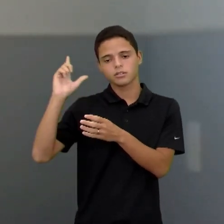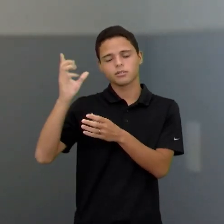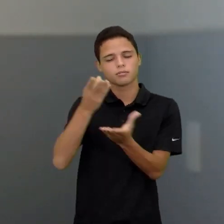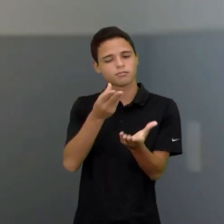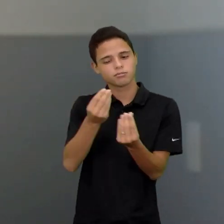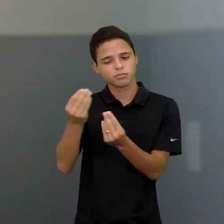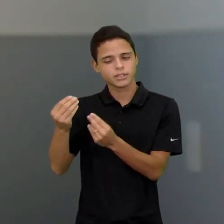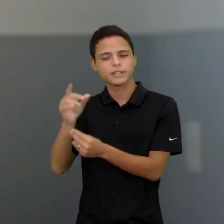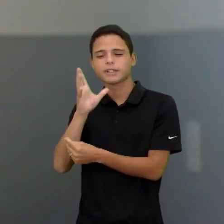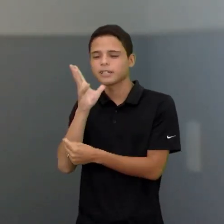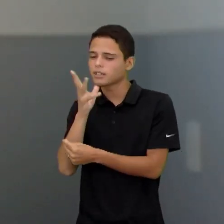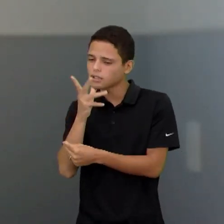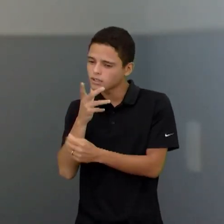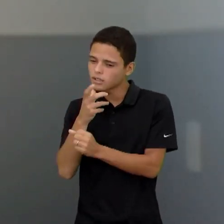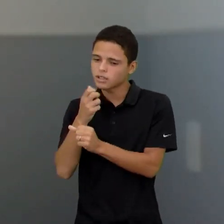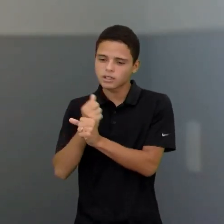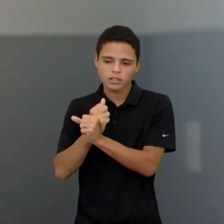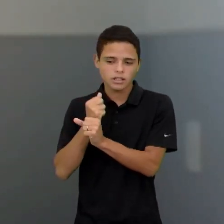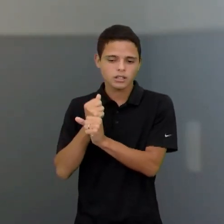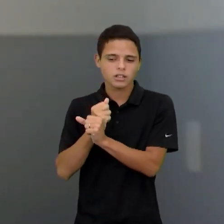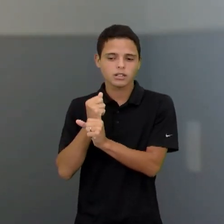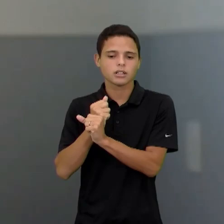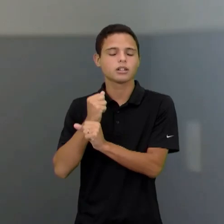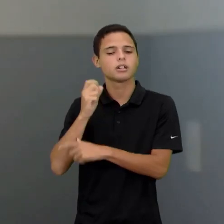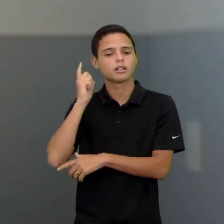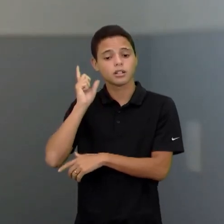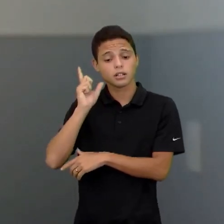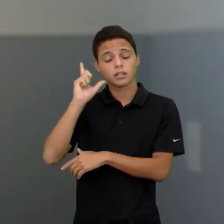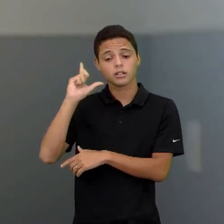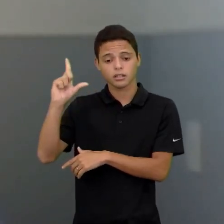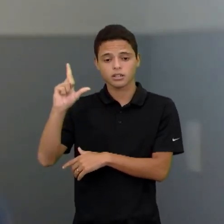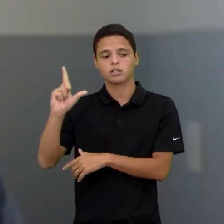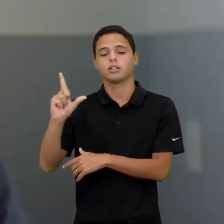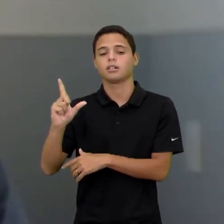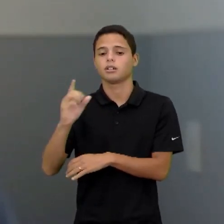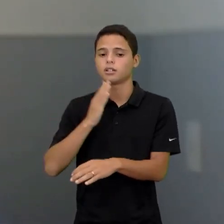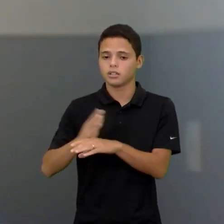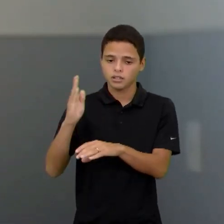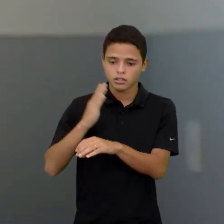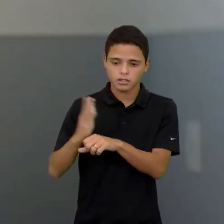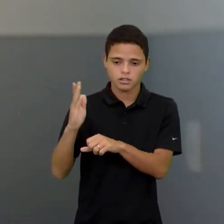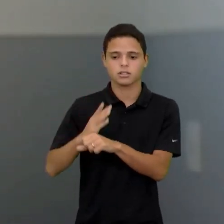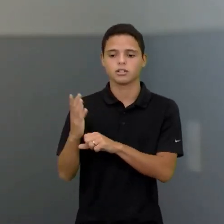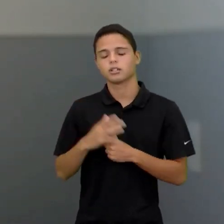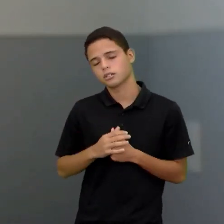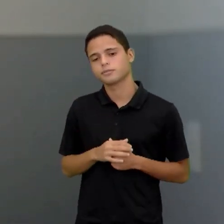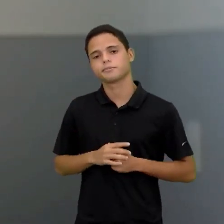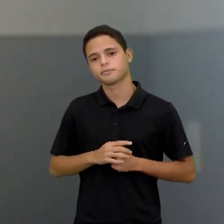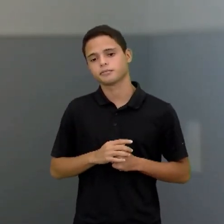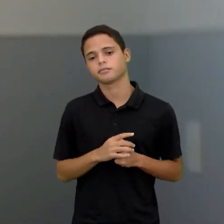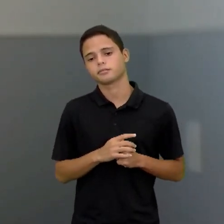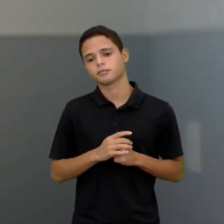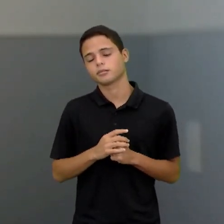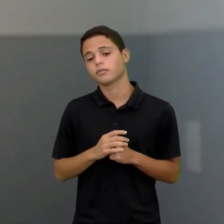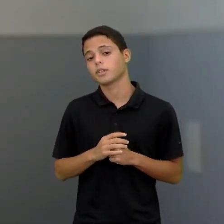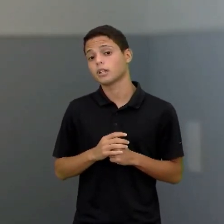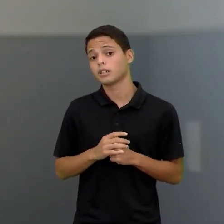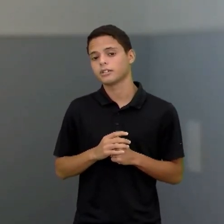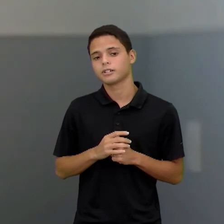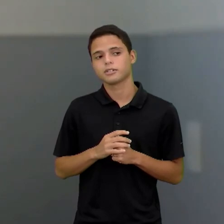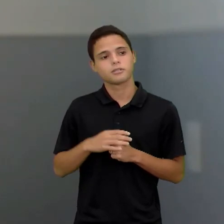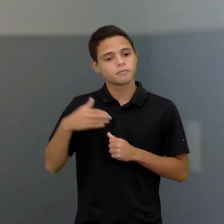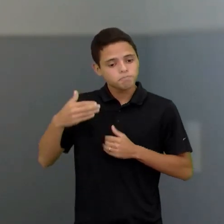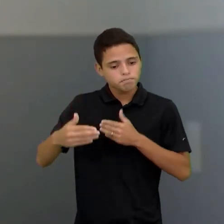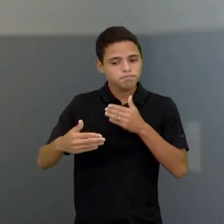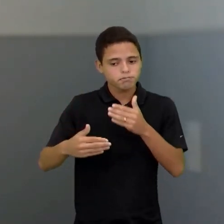até porque me limitou dos esportes que eu fazia, de fazer alguns, até que durante